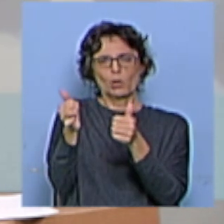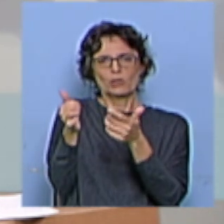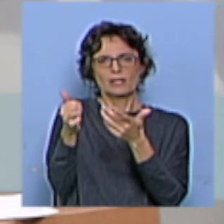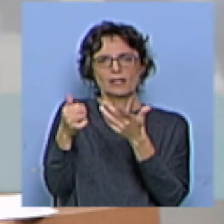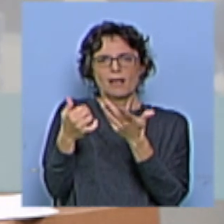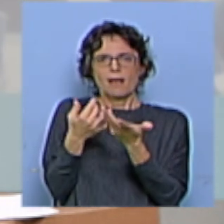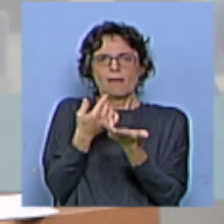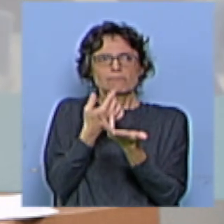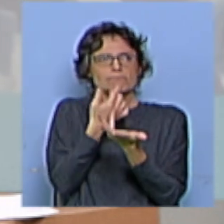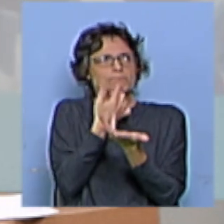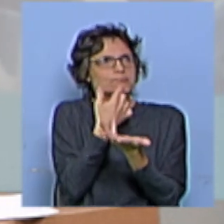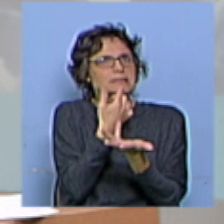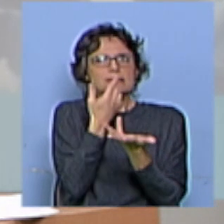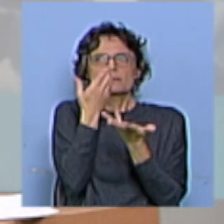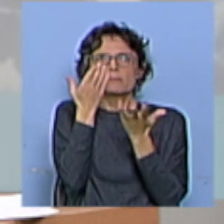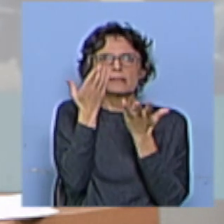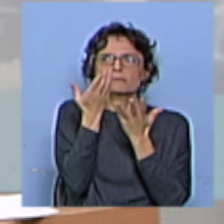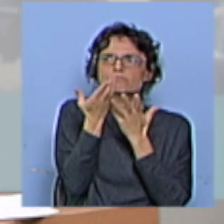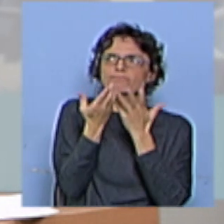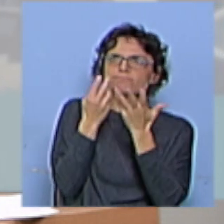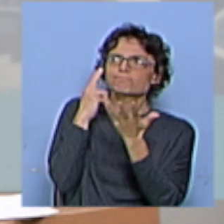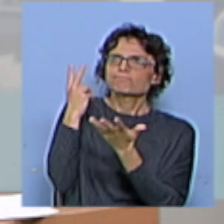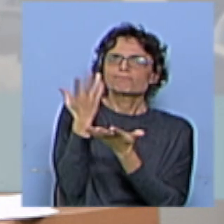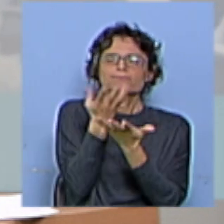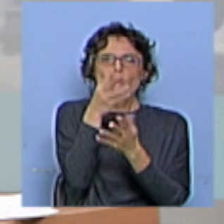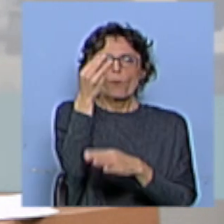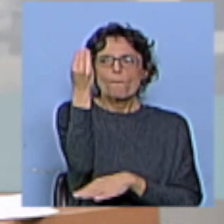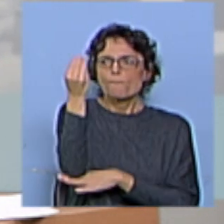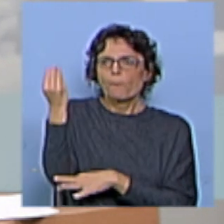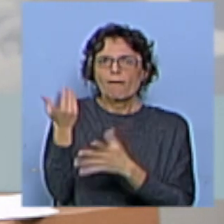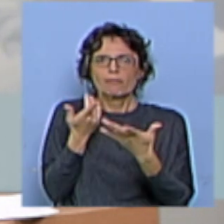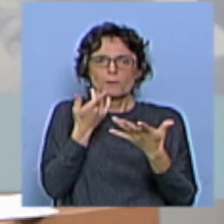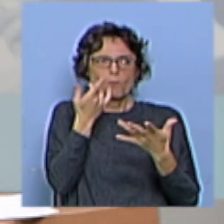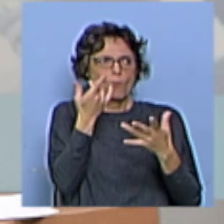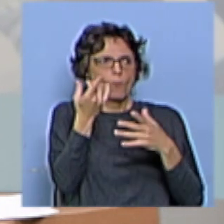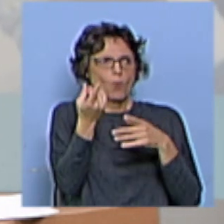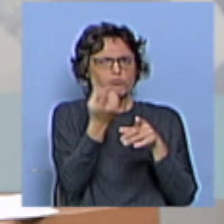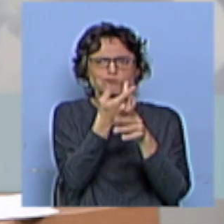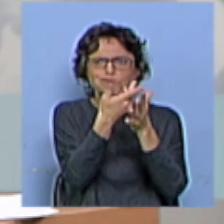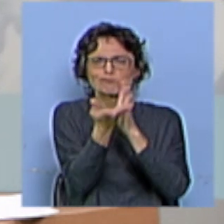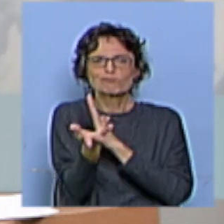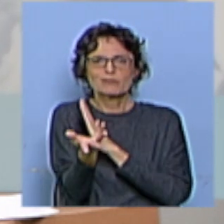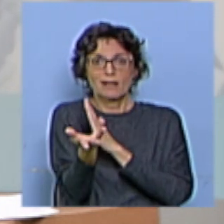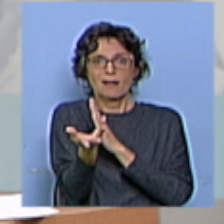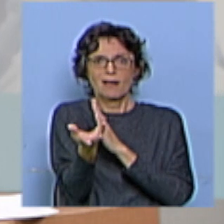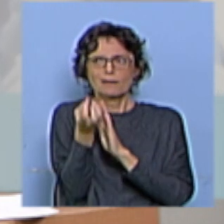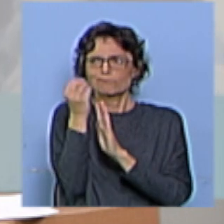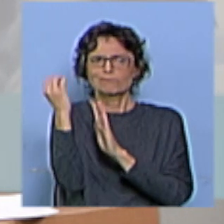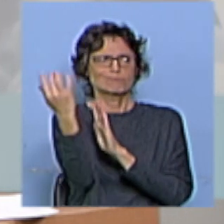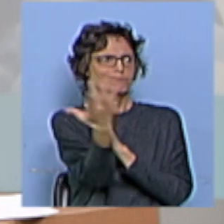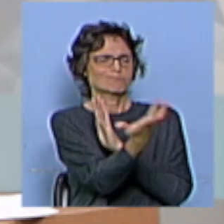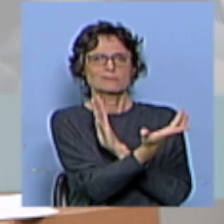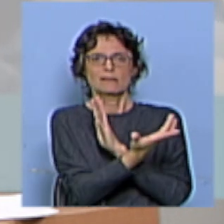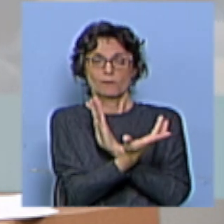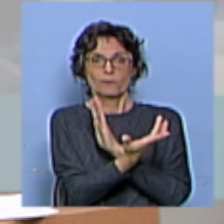muito menos visitantes, e por isso também um olhar bastante mais atento a tudo aquilo que temos à nossa volta e que somos